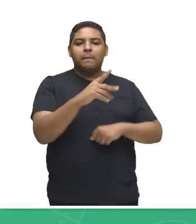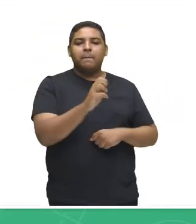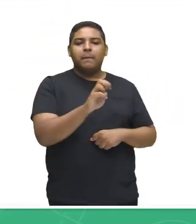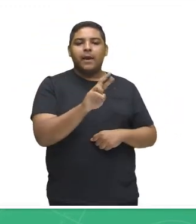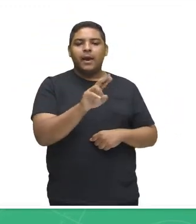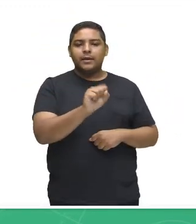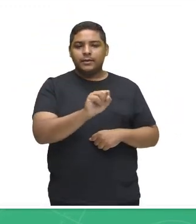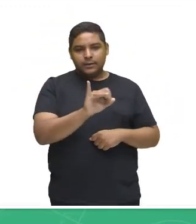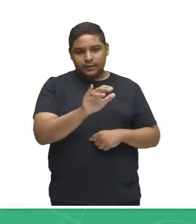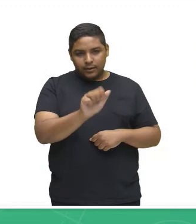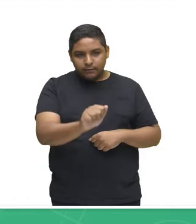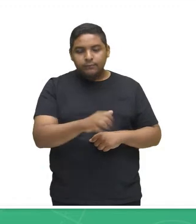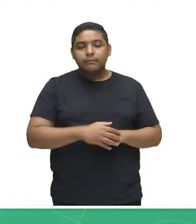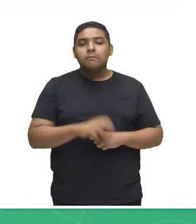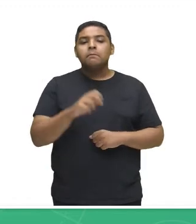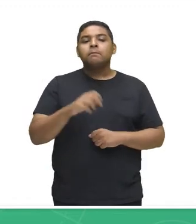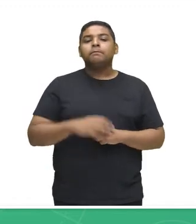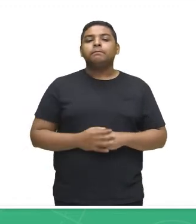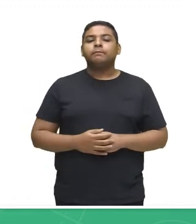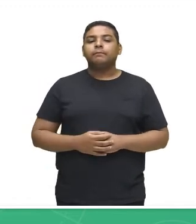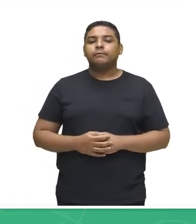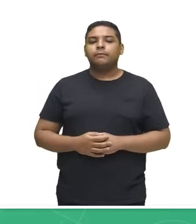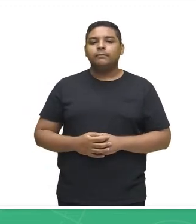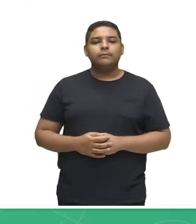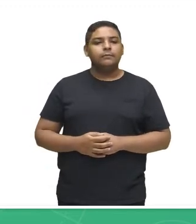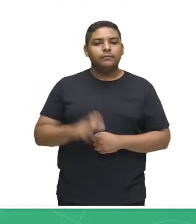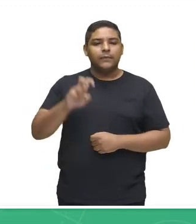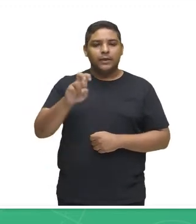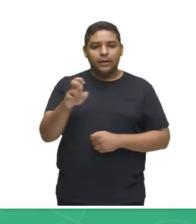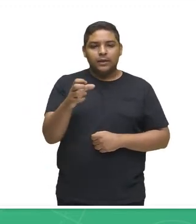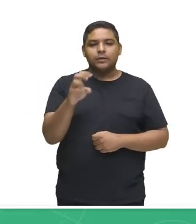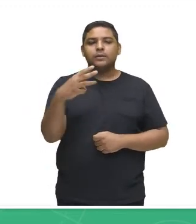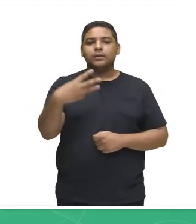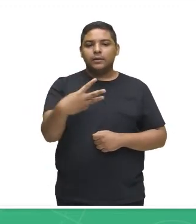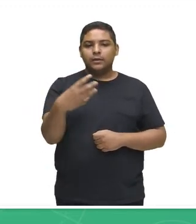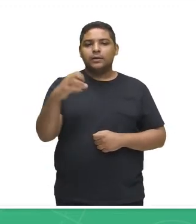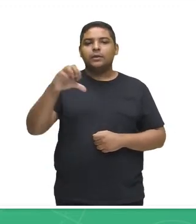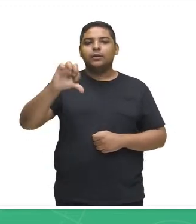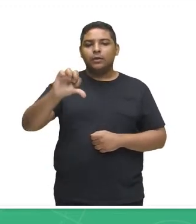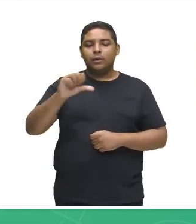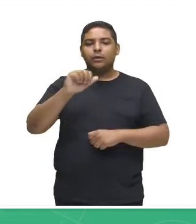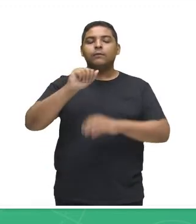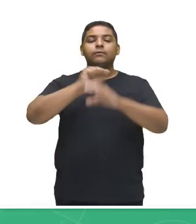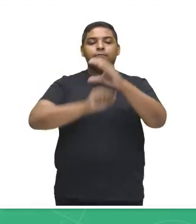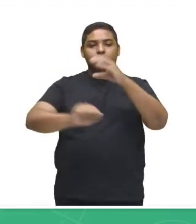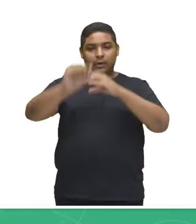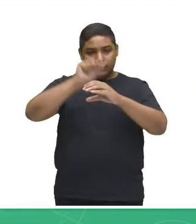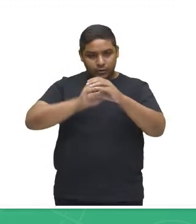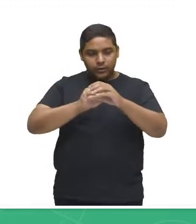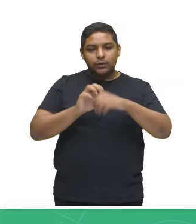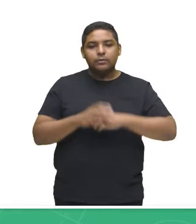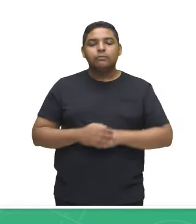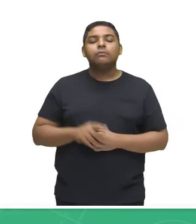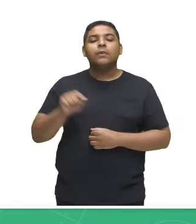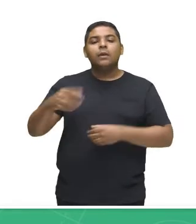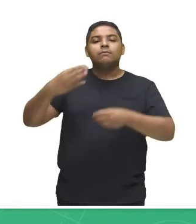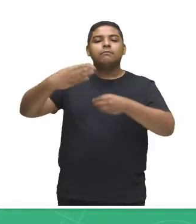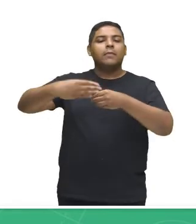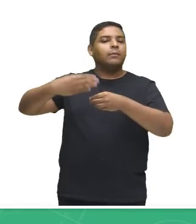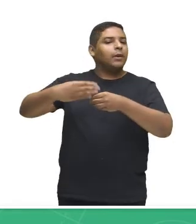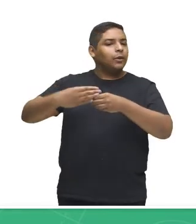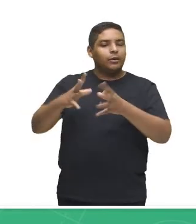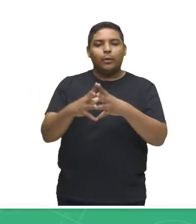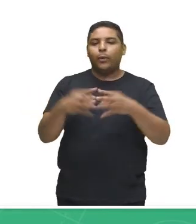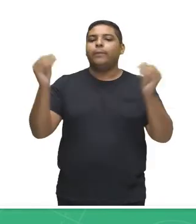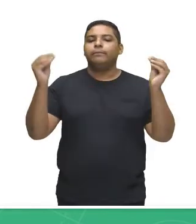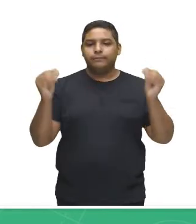em 1539 a.C., esse novo império babilônico ele vai sumir. Mas nós temos aí